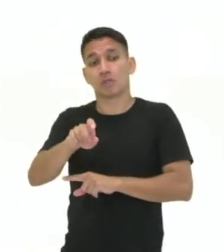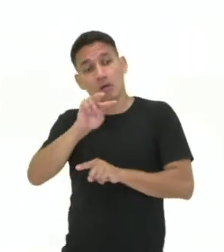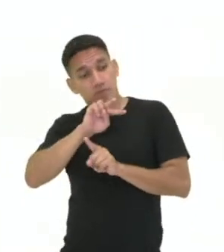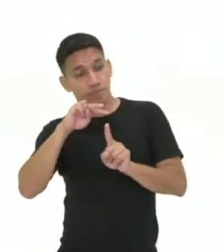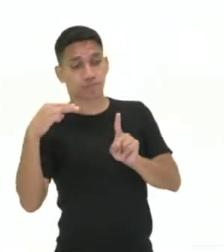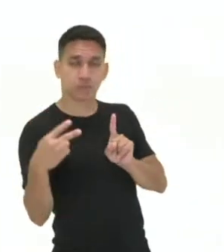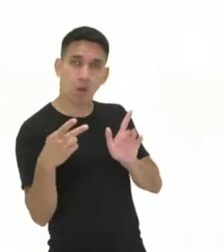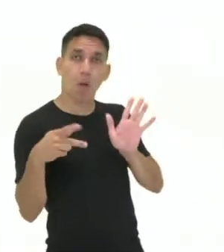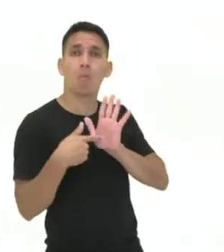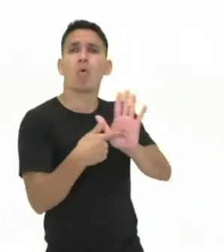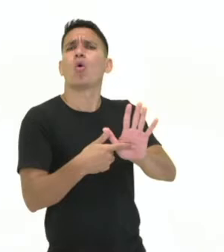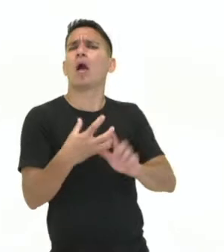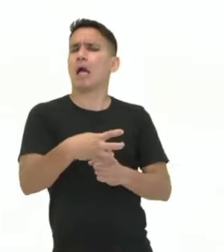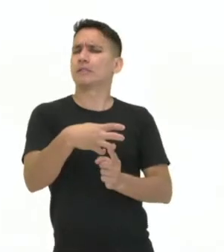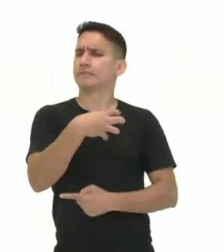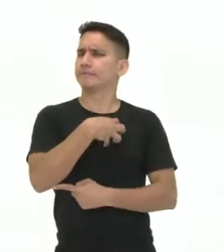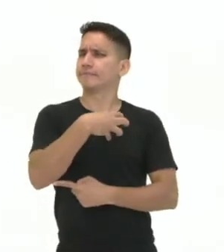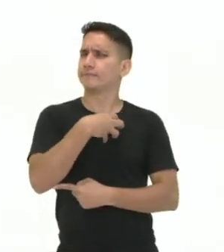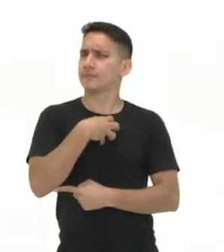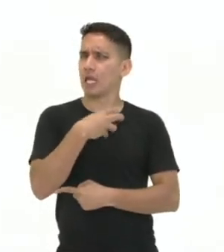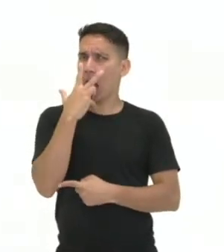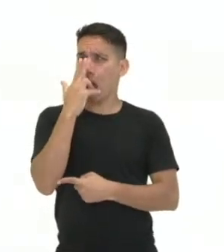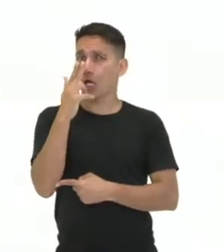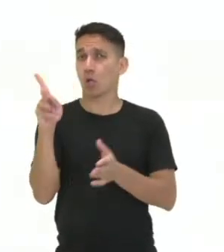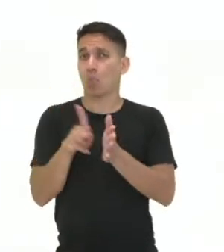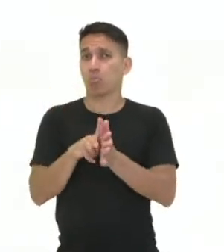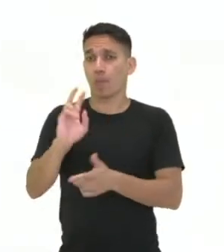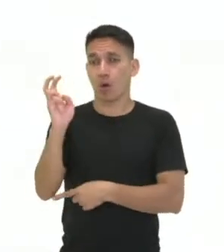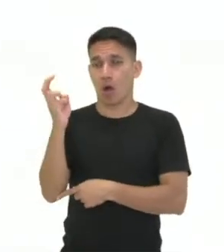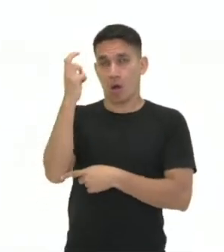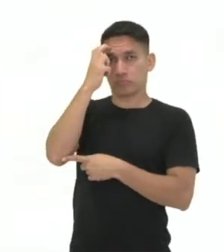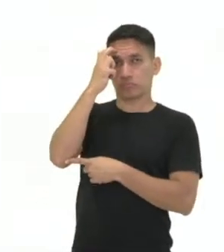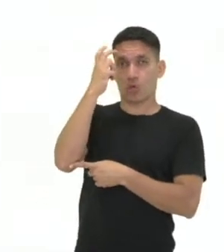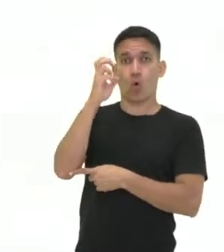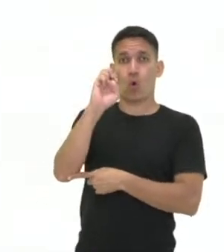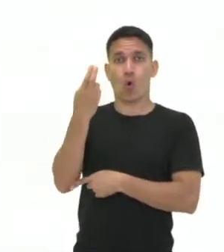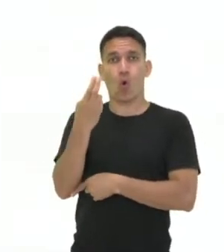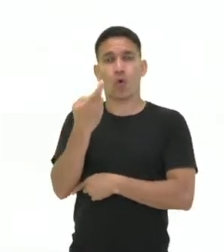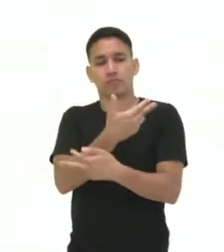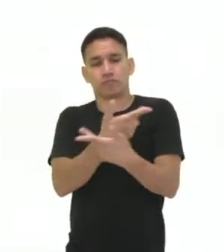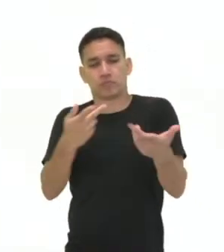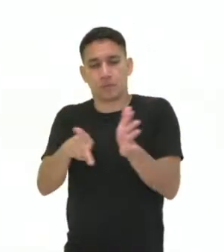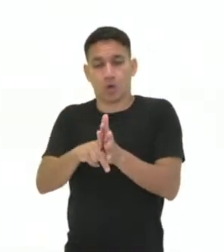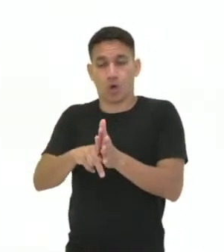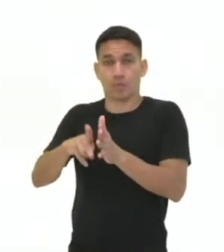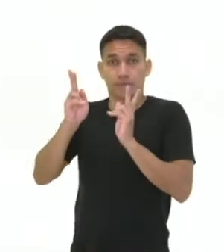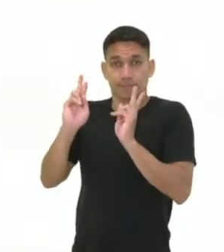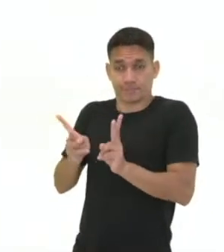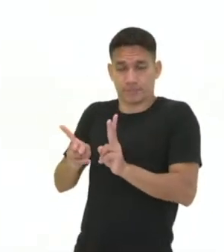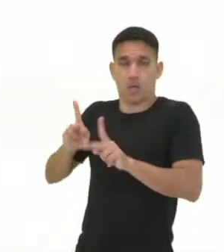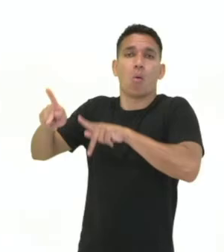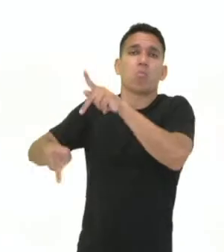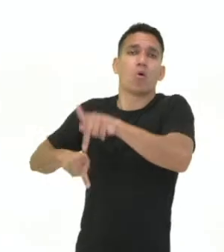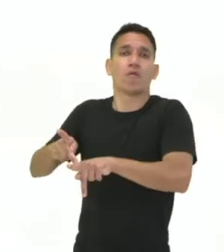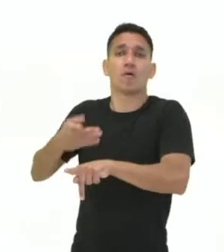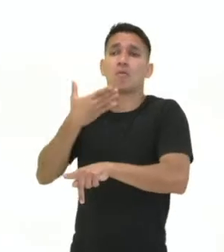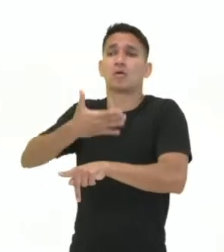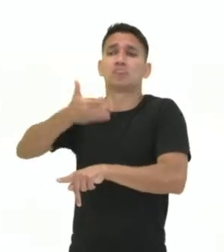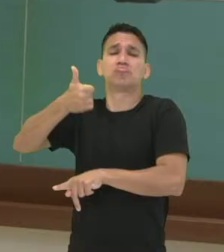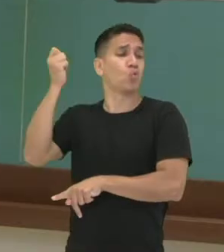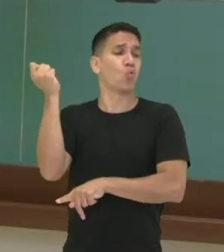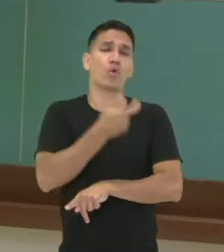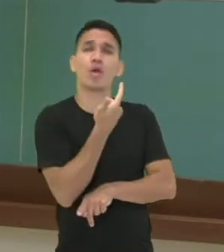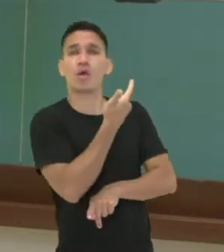seu grupo étnico ou cultura o centro de tudo. Portanto, num plano mais importante que as outras culturas